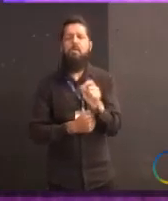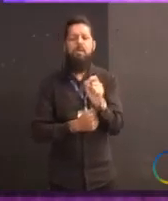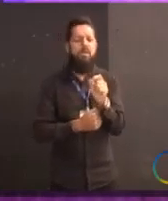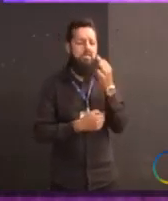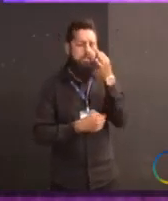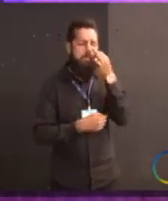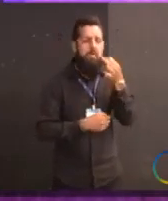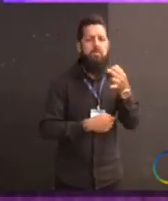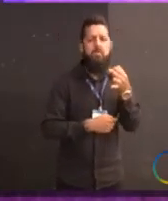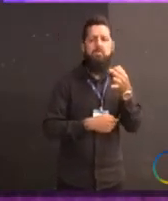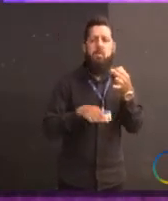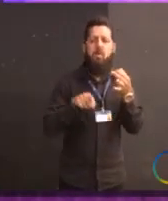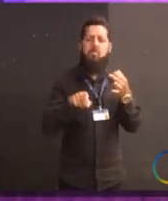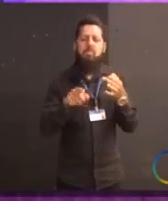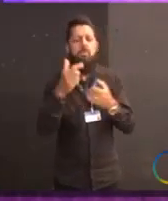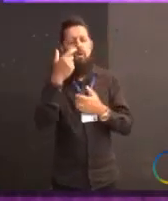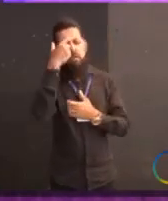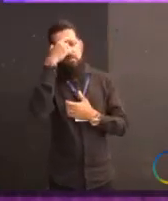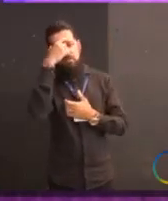humanidade.